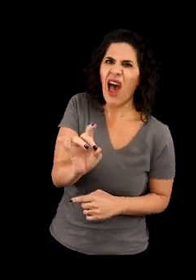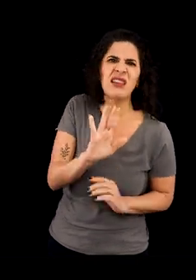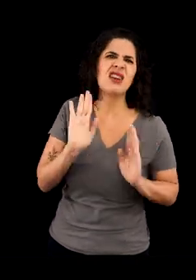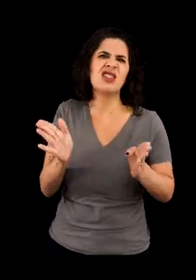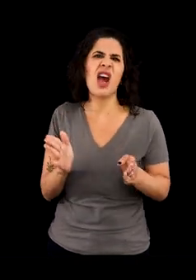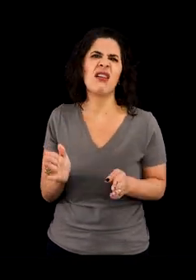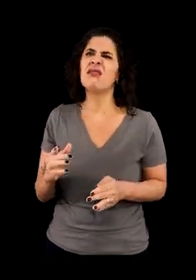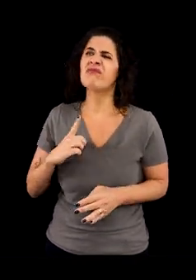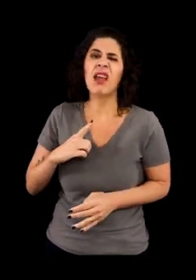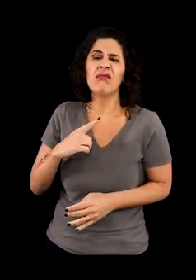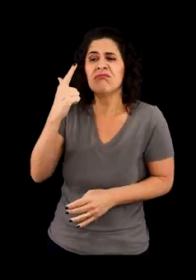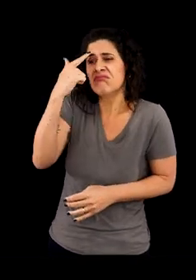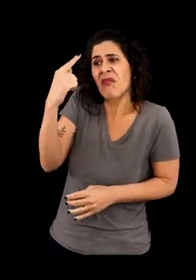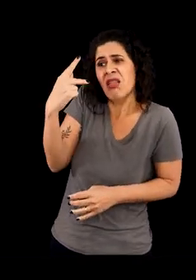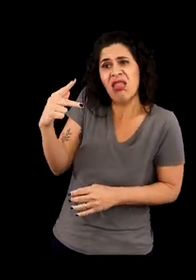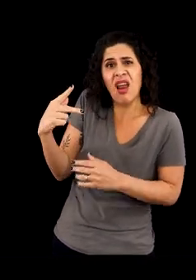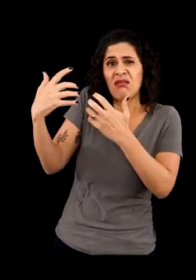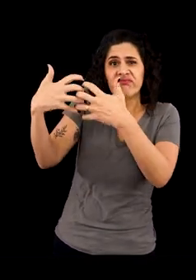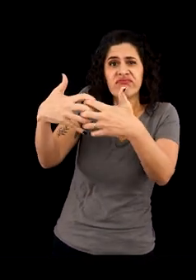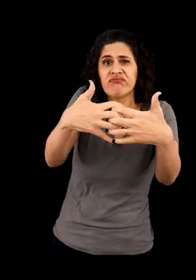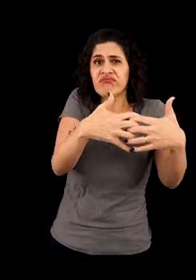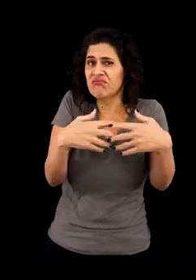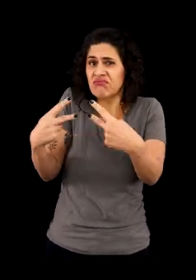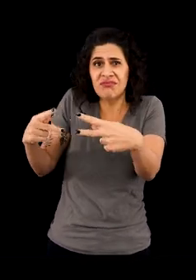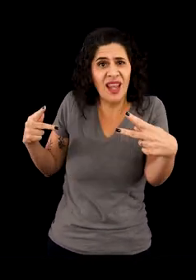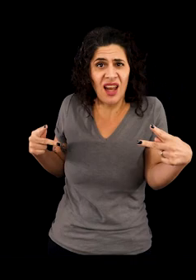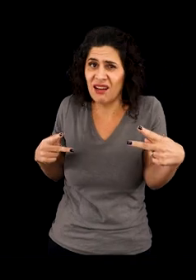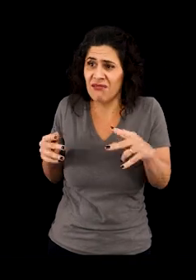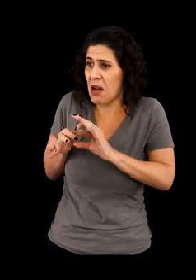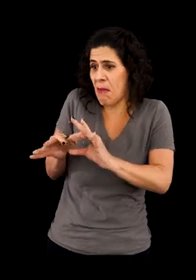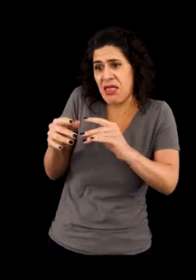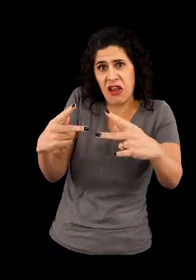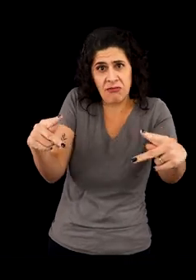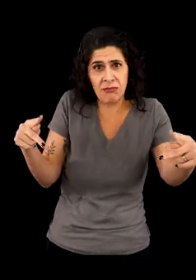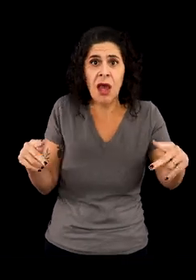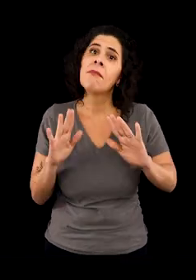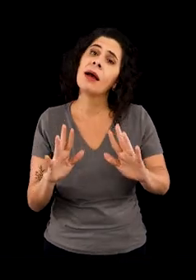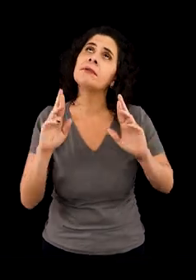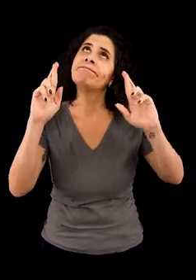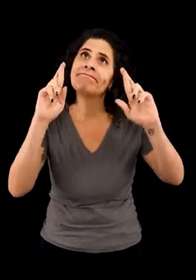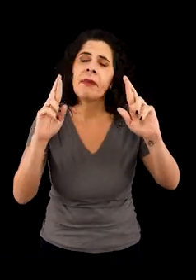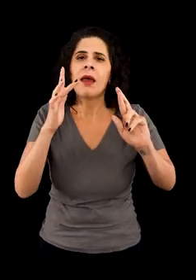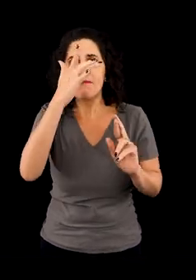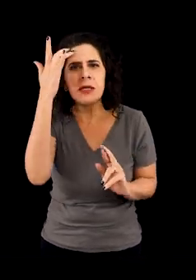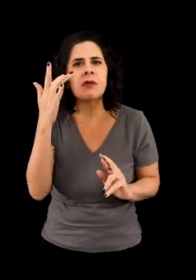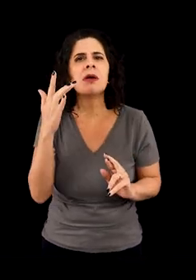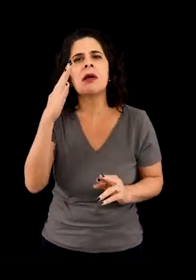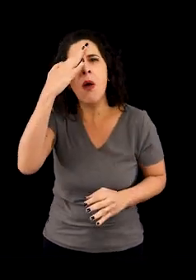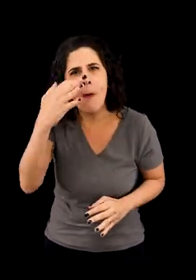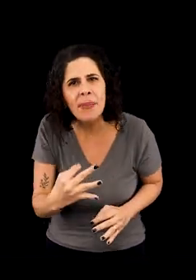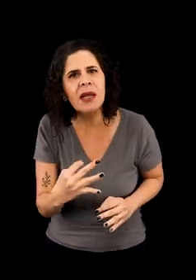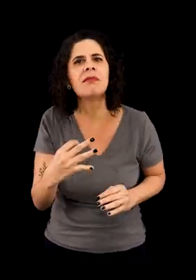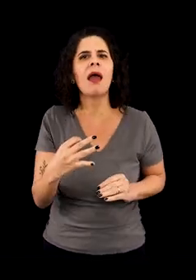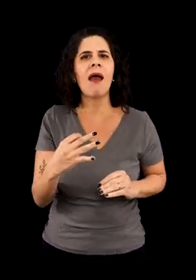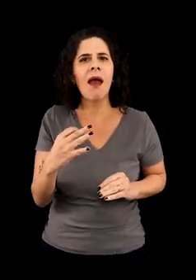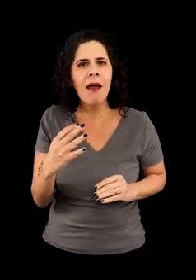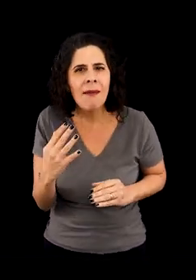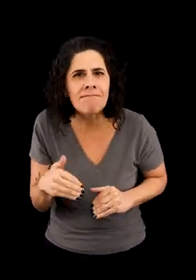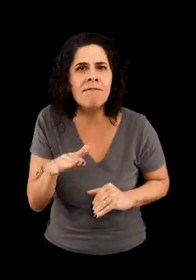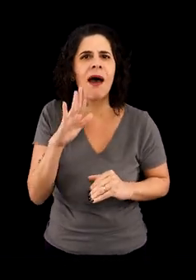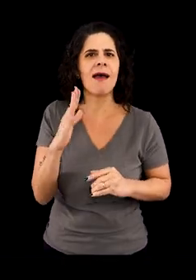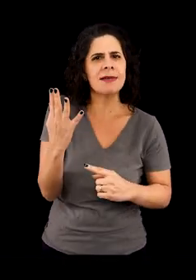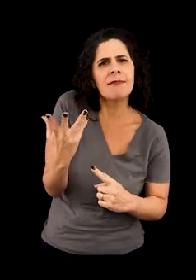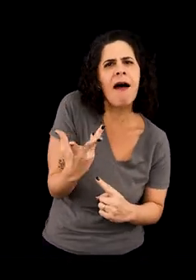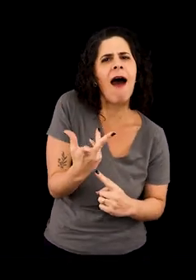adultos, cada um tem sua ideia, tem a liberdade de ter. Mas espero que os filhos dessas pessoas saibam mais, compreendam mais, amem mais a